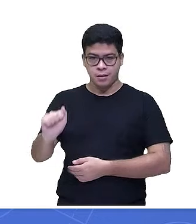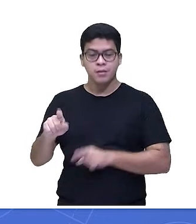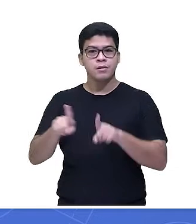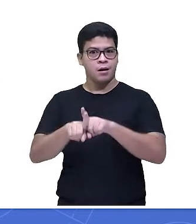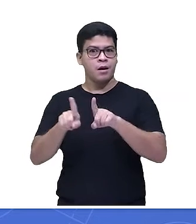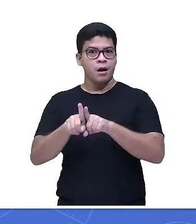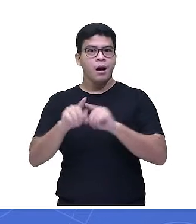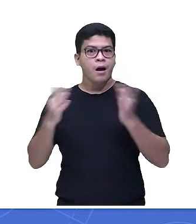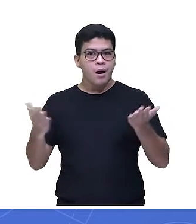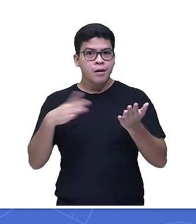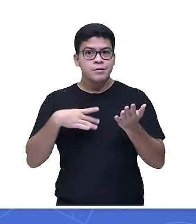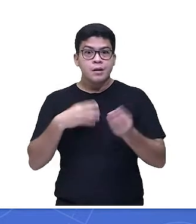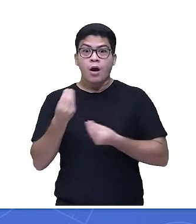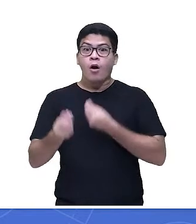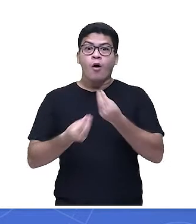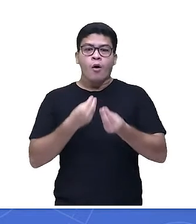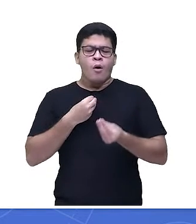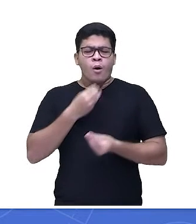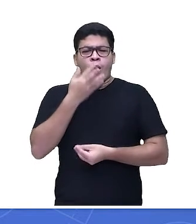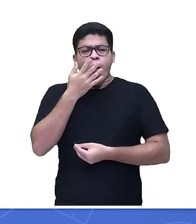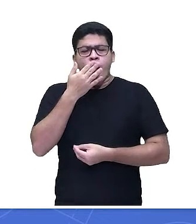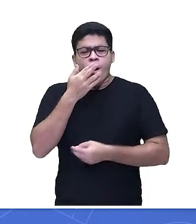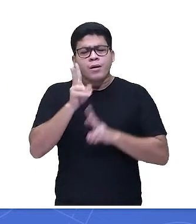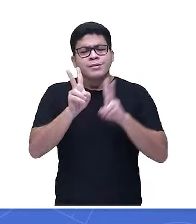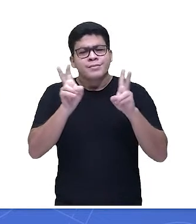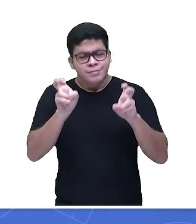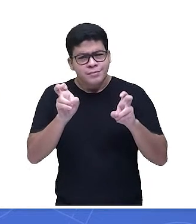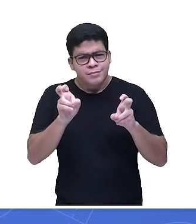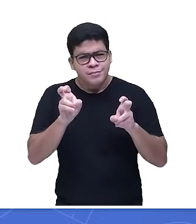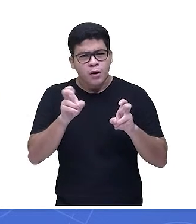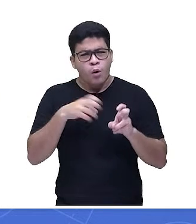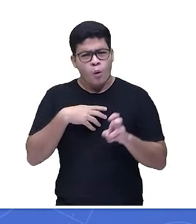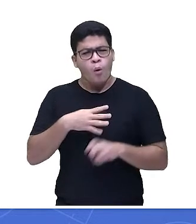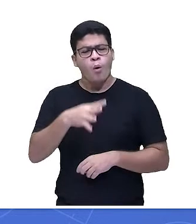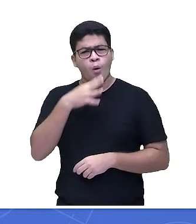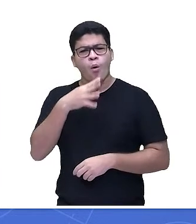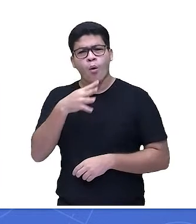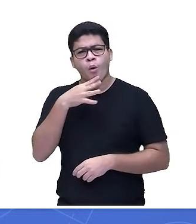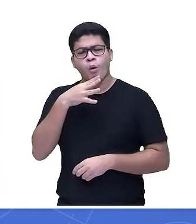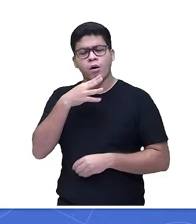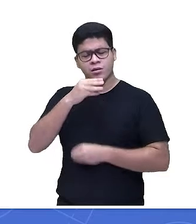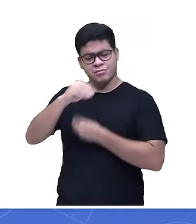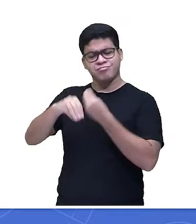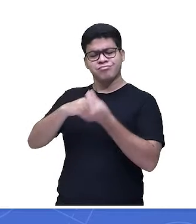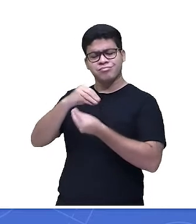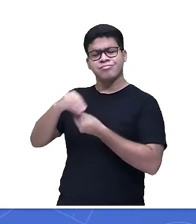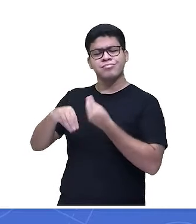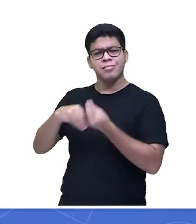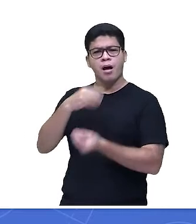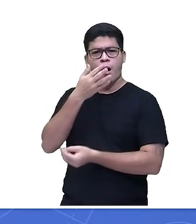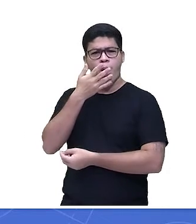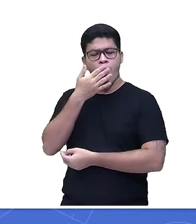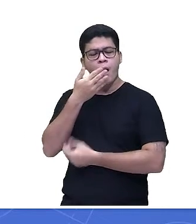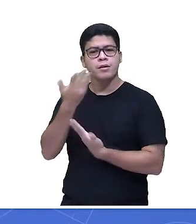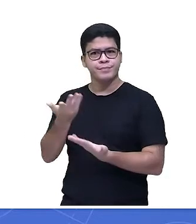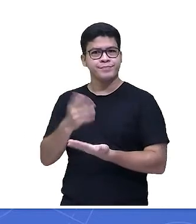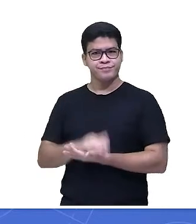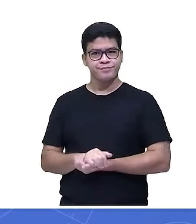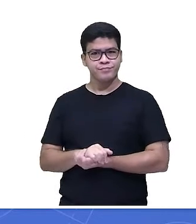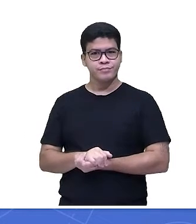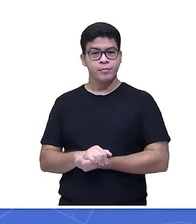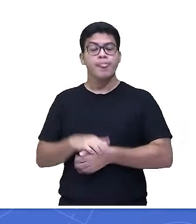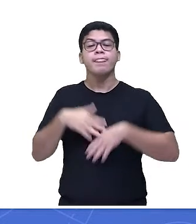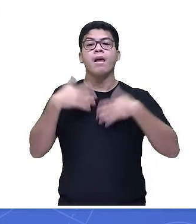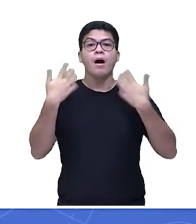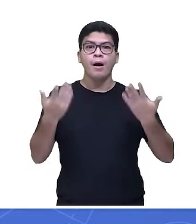pouco sobre as cores. Vocês conhecem um pouco de teoria das cores? Vamos lembrar? Bom, no mundo das cores,